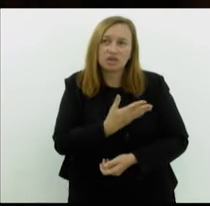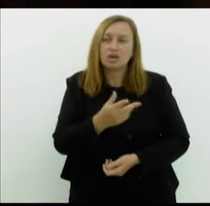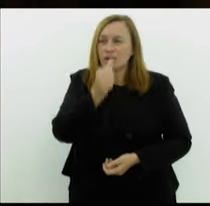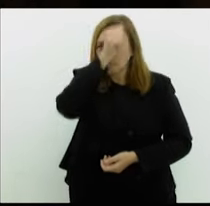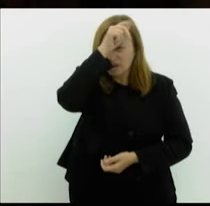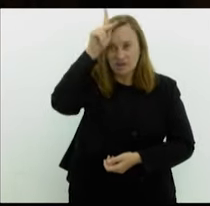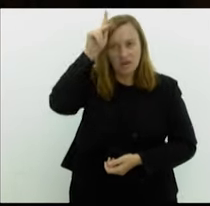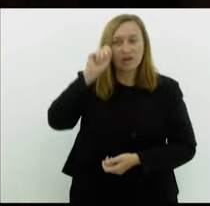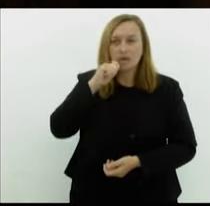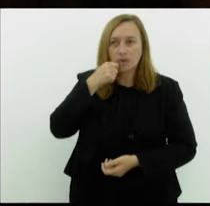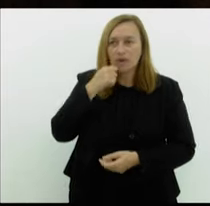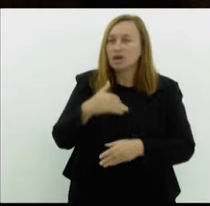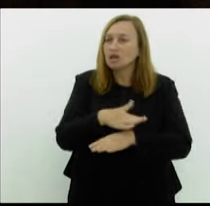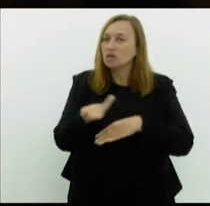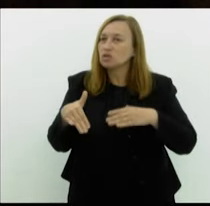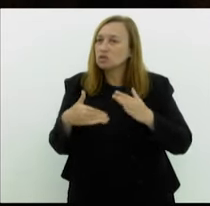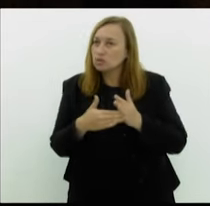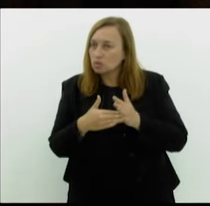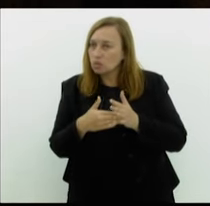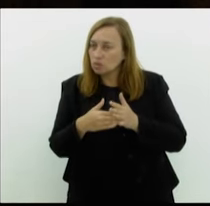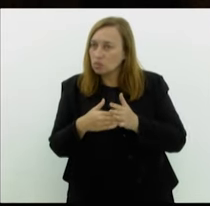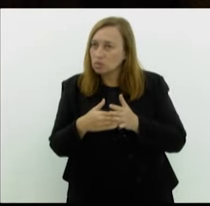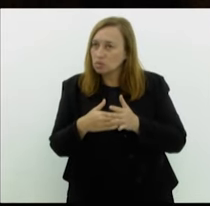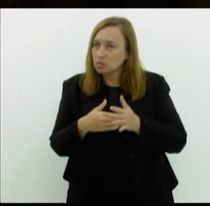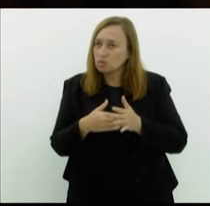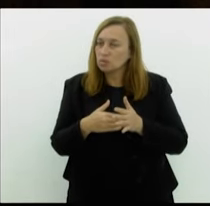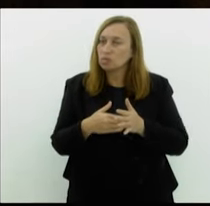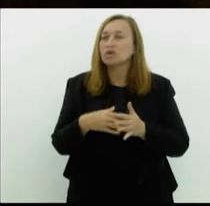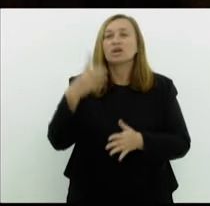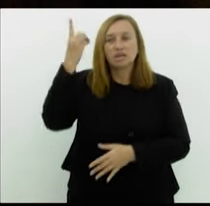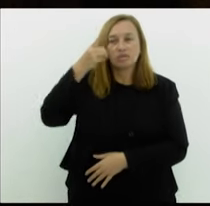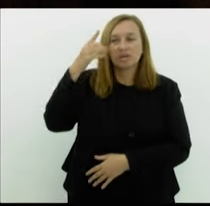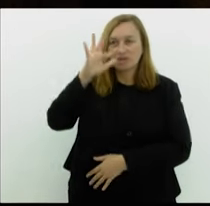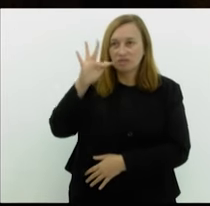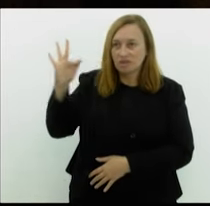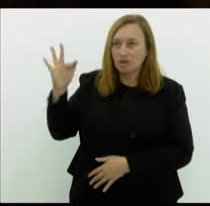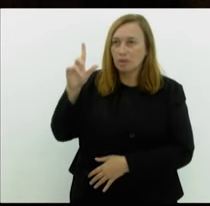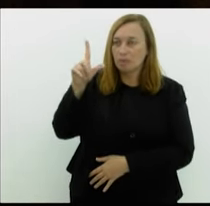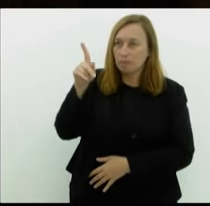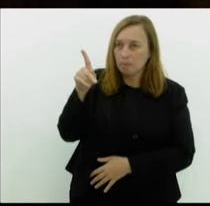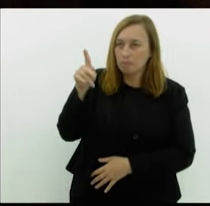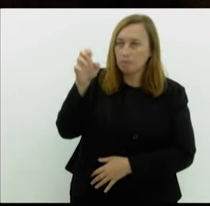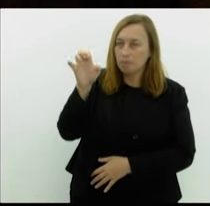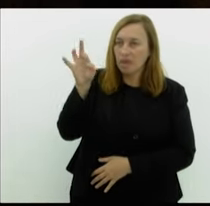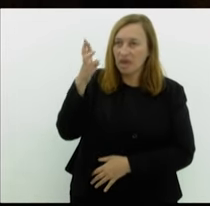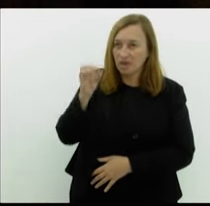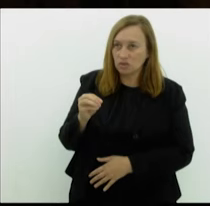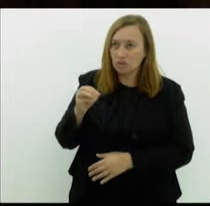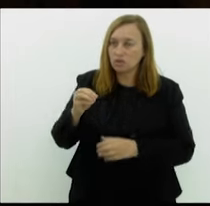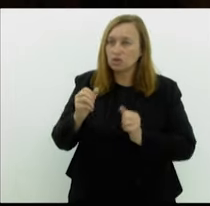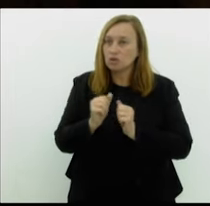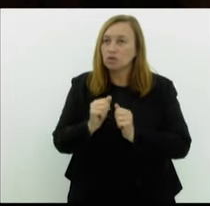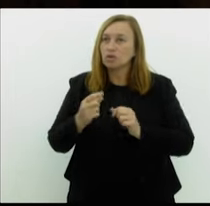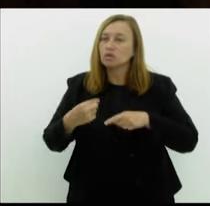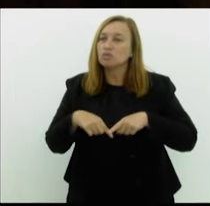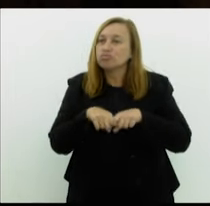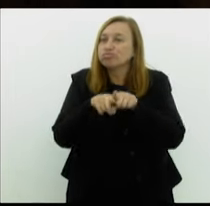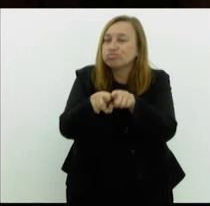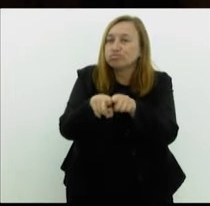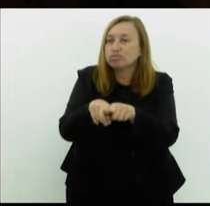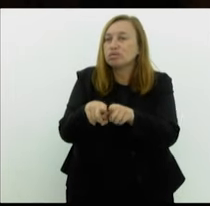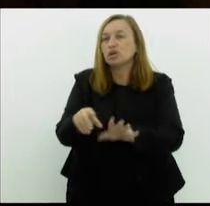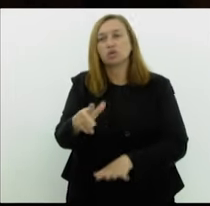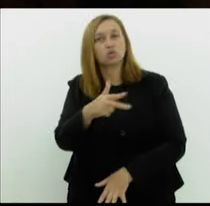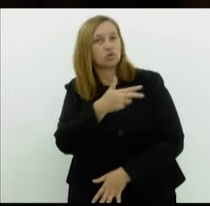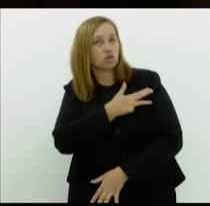Paes e todos os seus asseclas, dentre eles o deputado federal Pedro Paulo, são os maiores aliados de Lula no Rio de